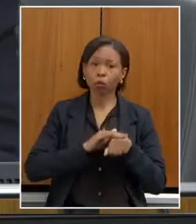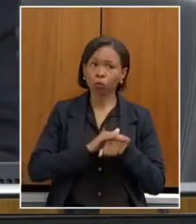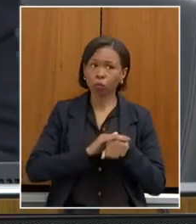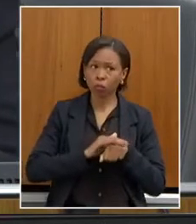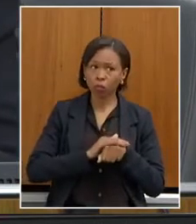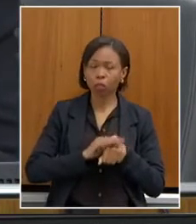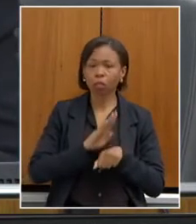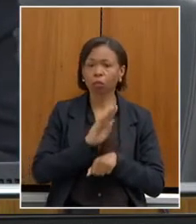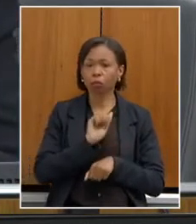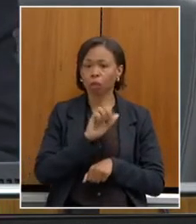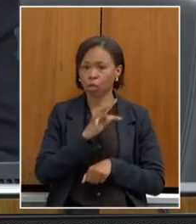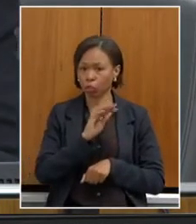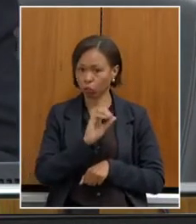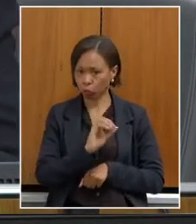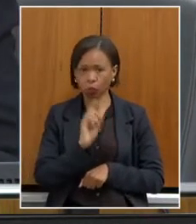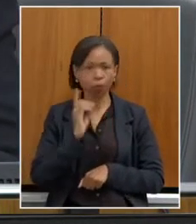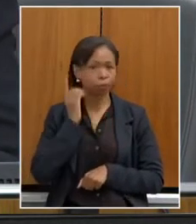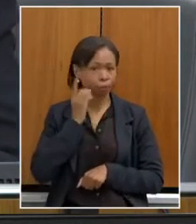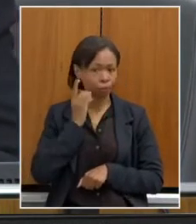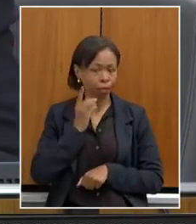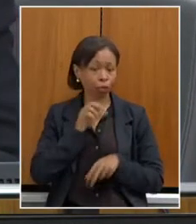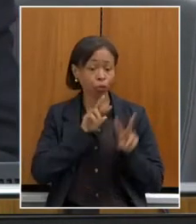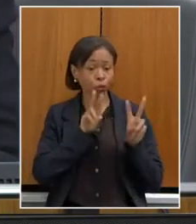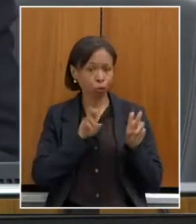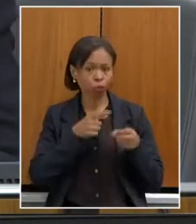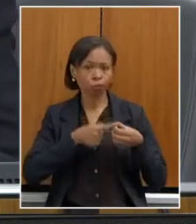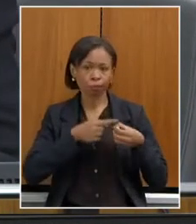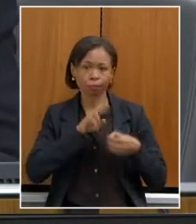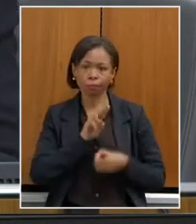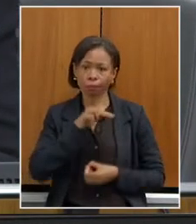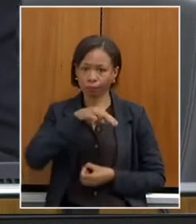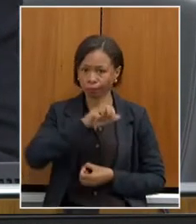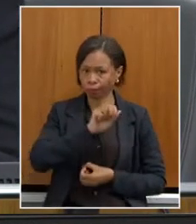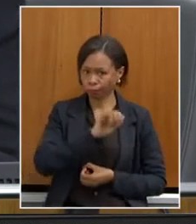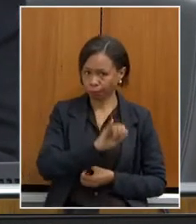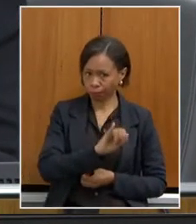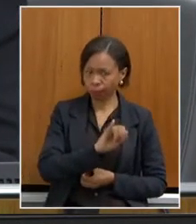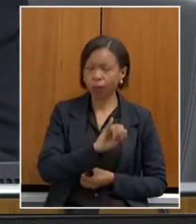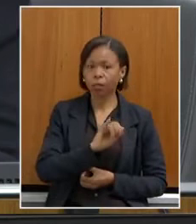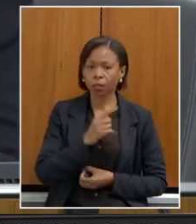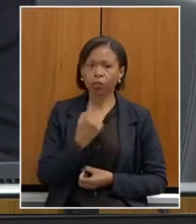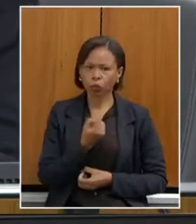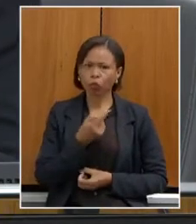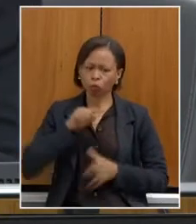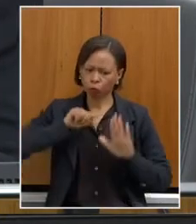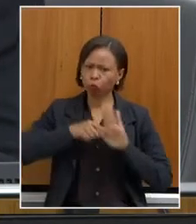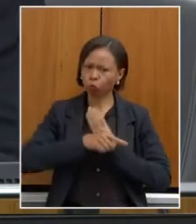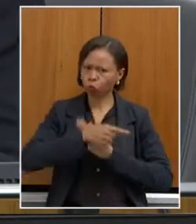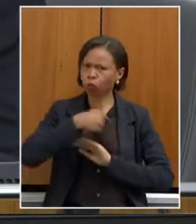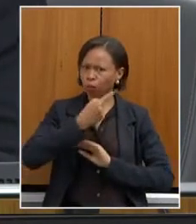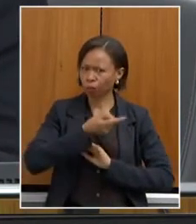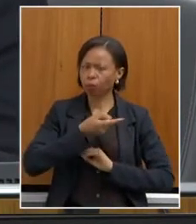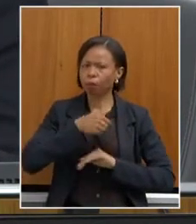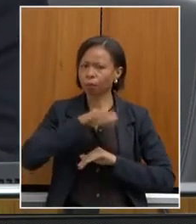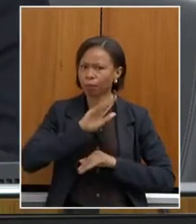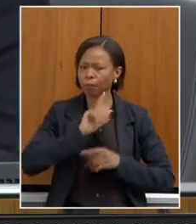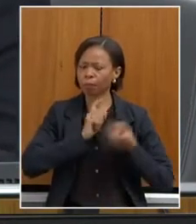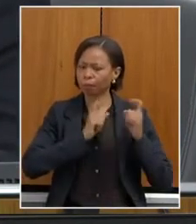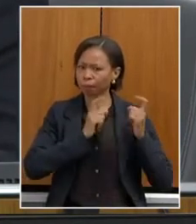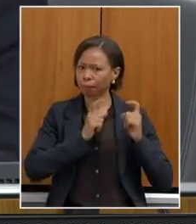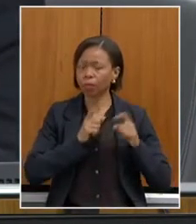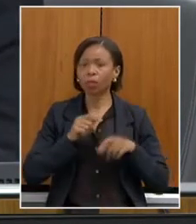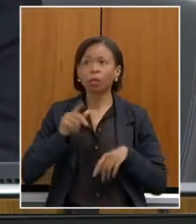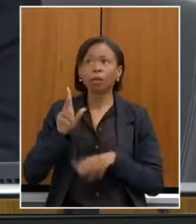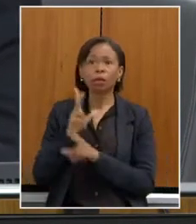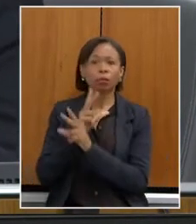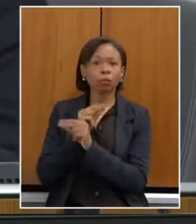e é algo que devemos discutir sim mais a fundo em Patos de Minas o hospital